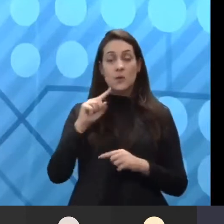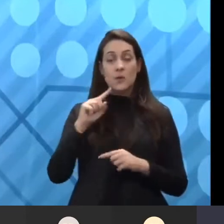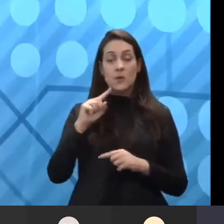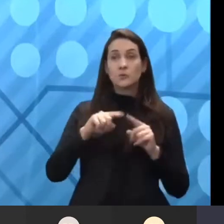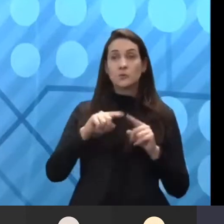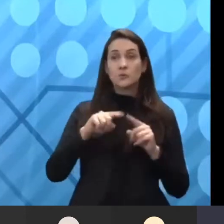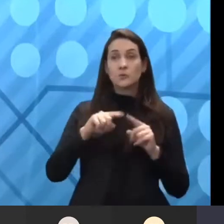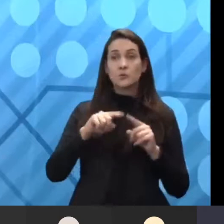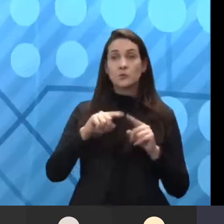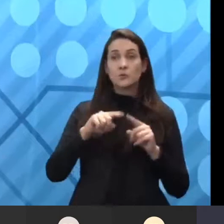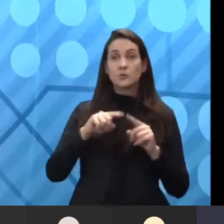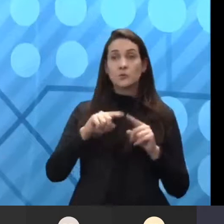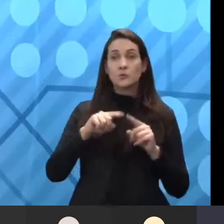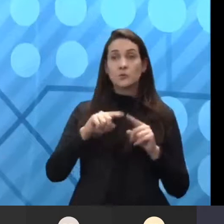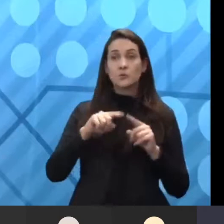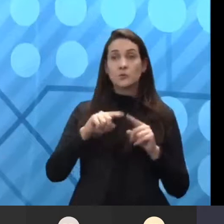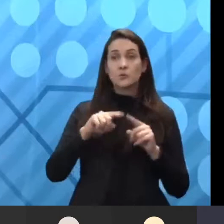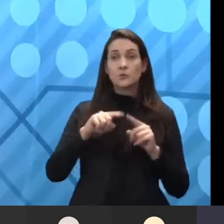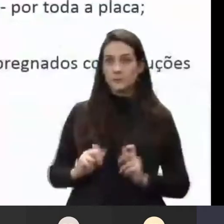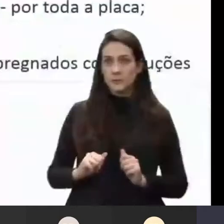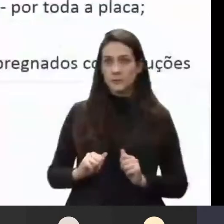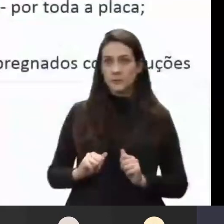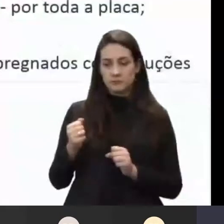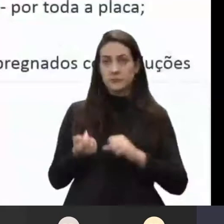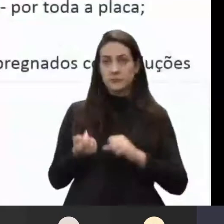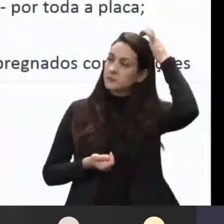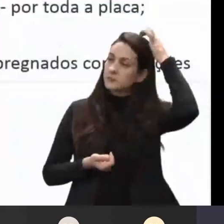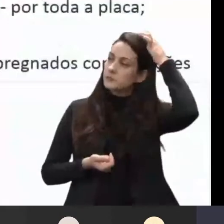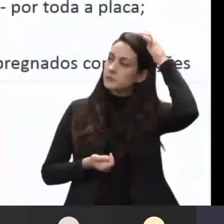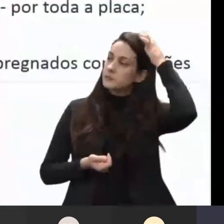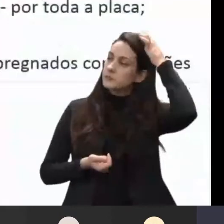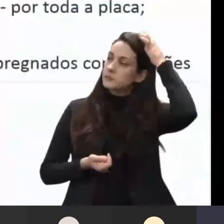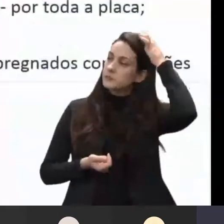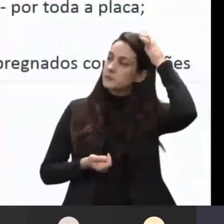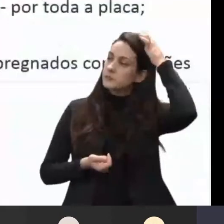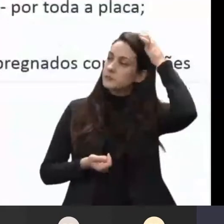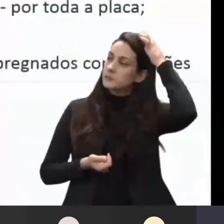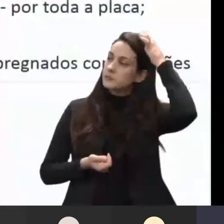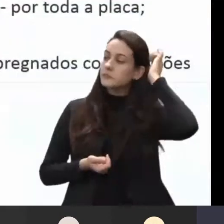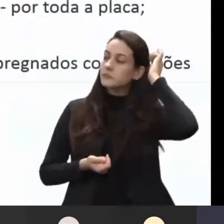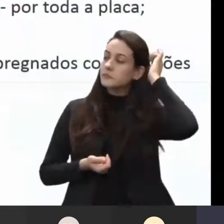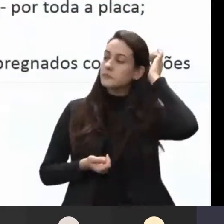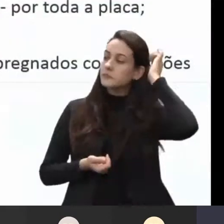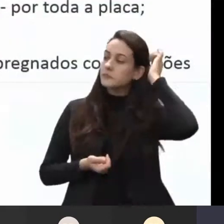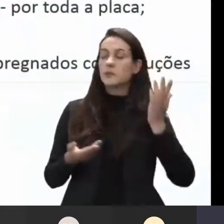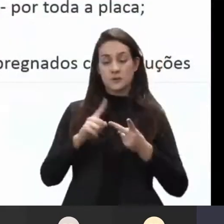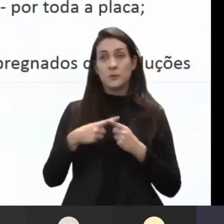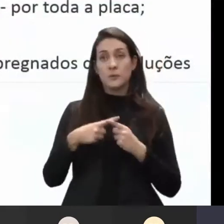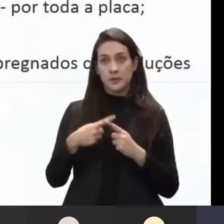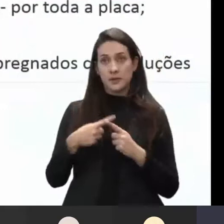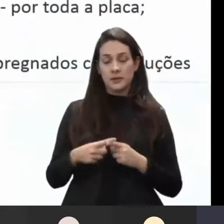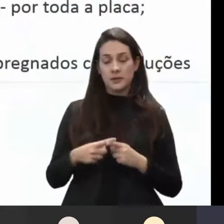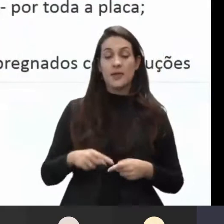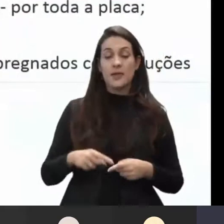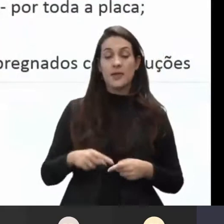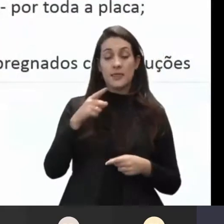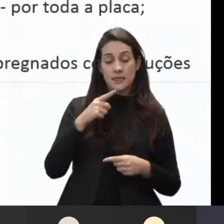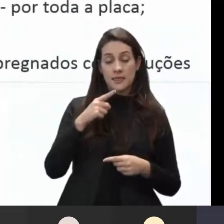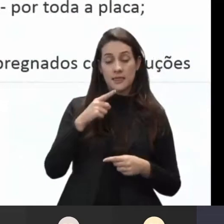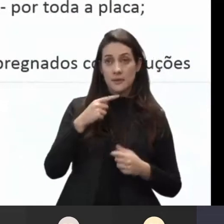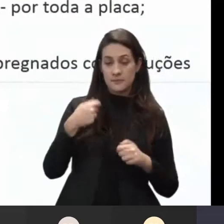limpeza. Então, vamos ao quadro. Nesse segundo procedimento, ele é muito importante, por quê? Porque existe uma necessidade de